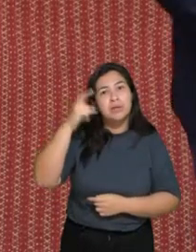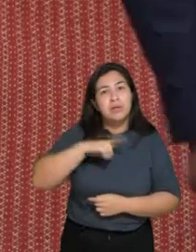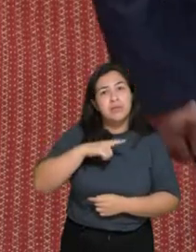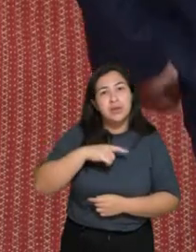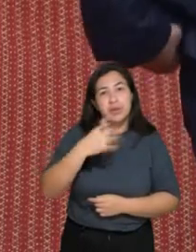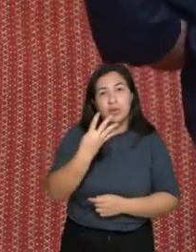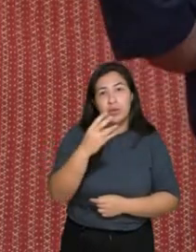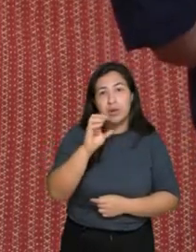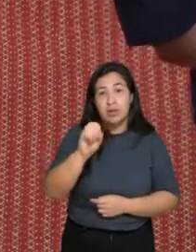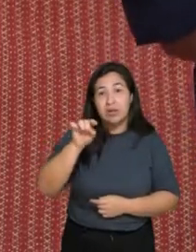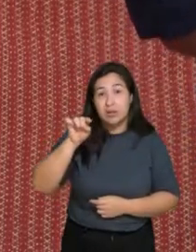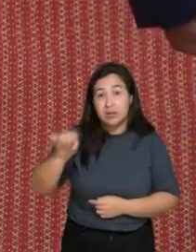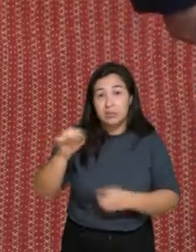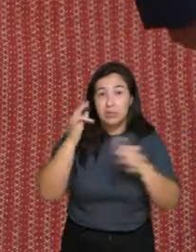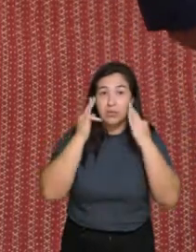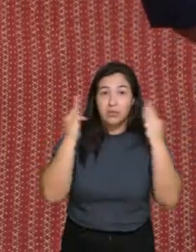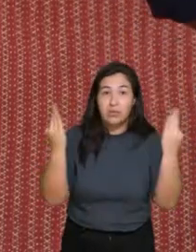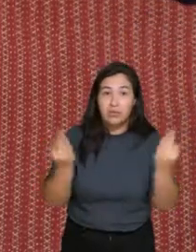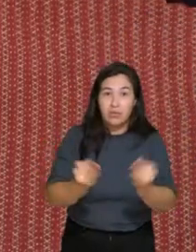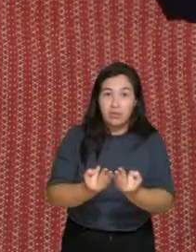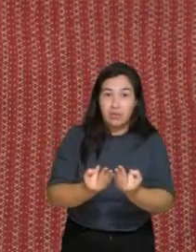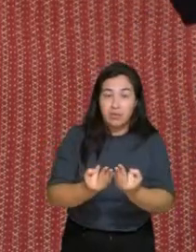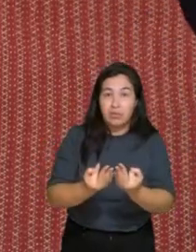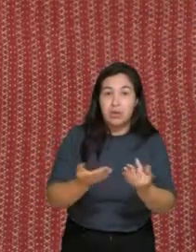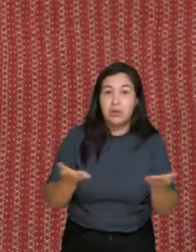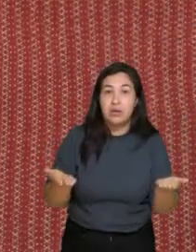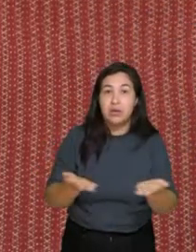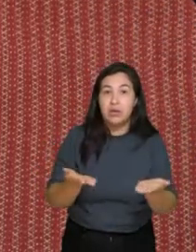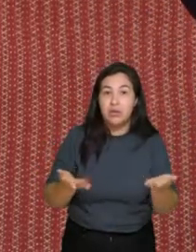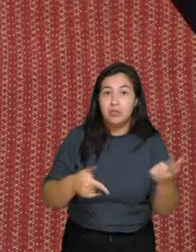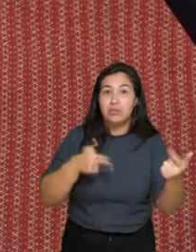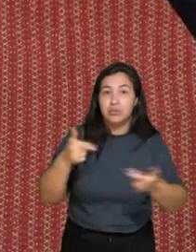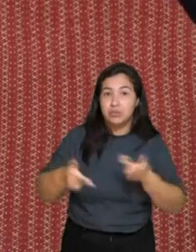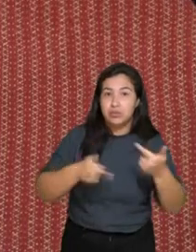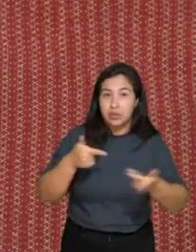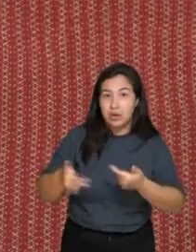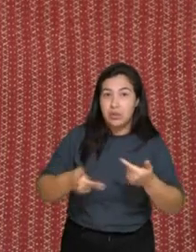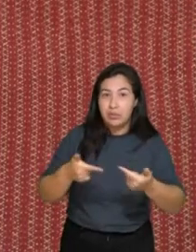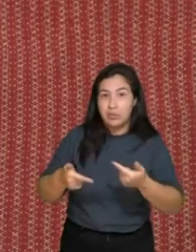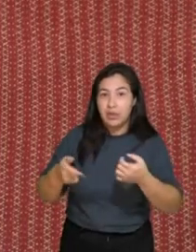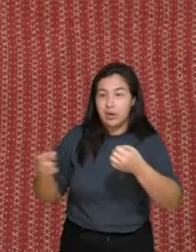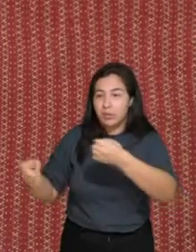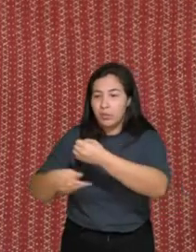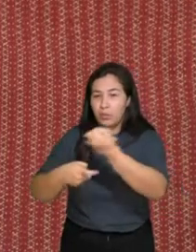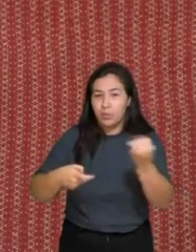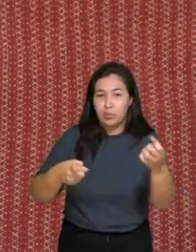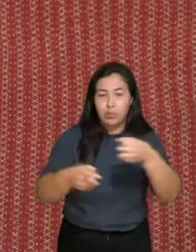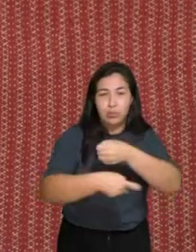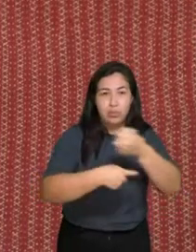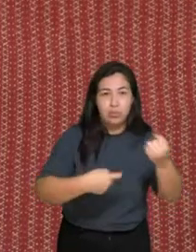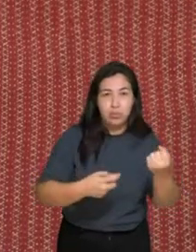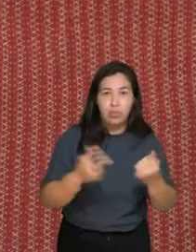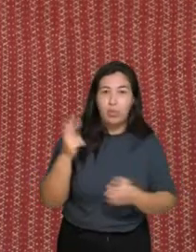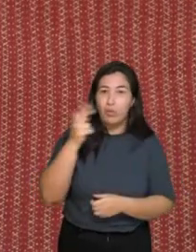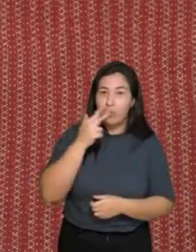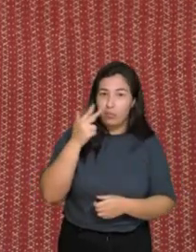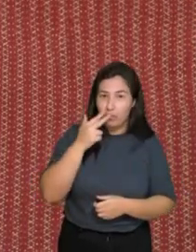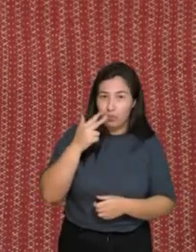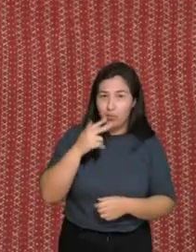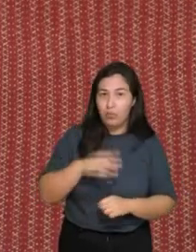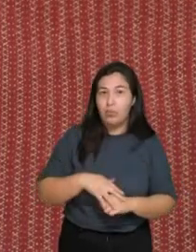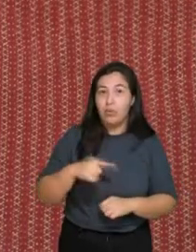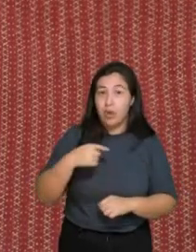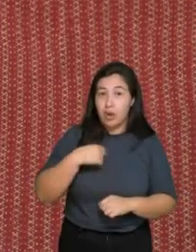famílias que vivem hoje do cultivo de fumo. Então, eu sou um defensor, fui plantador de